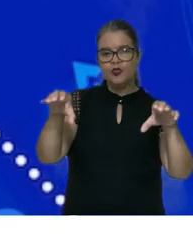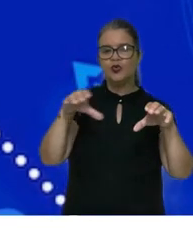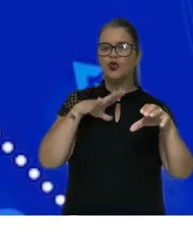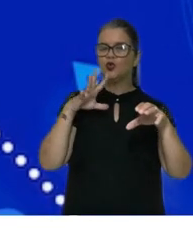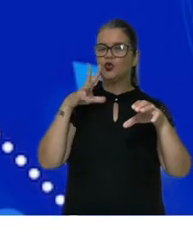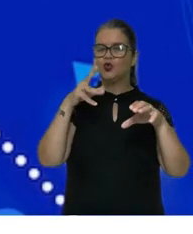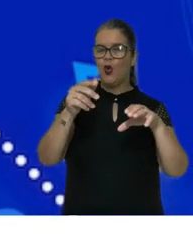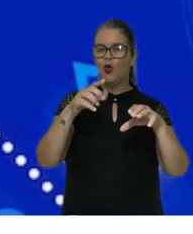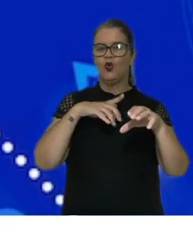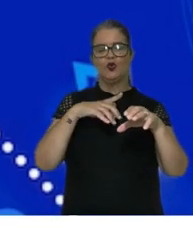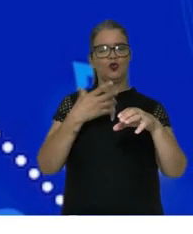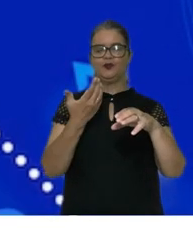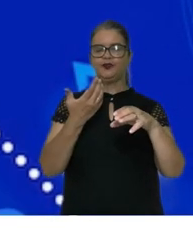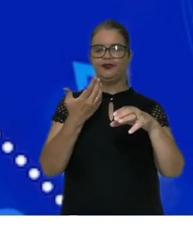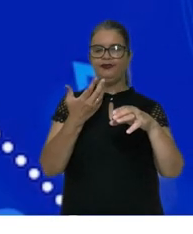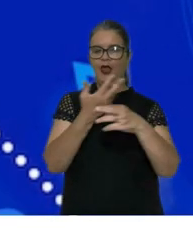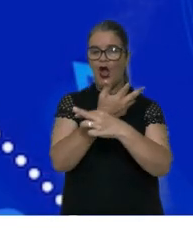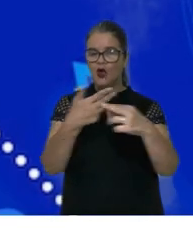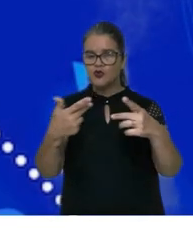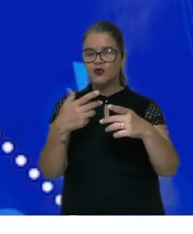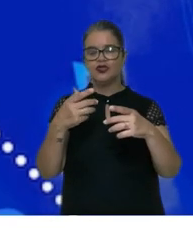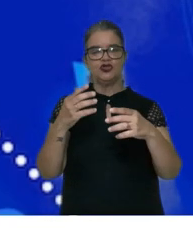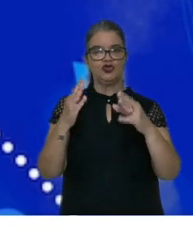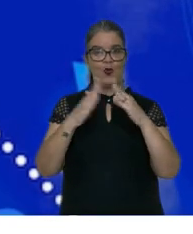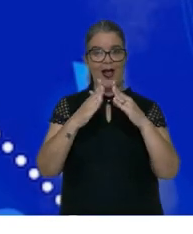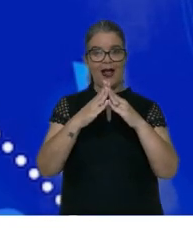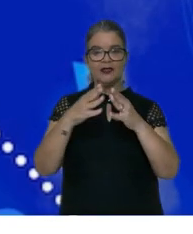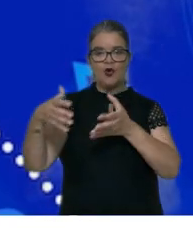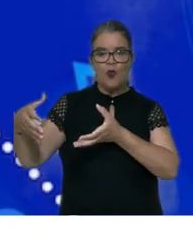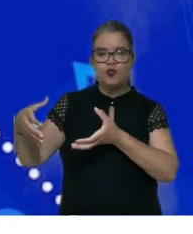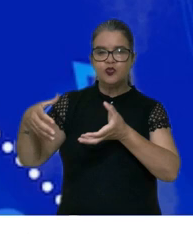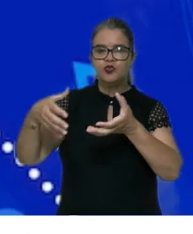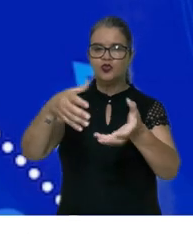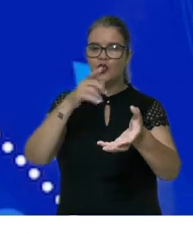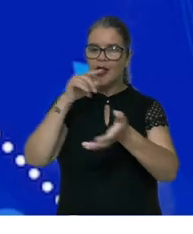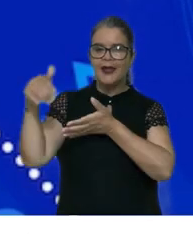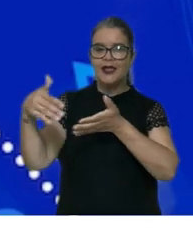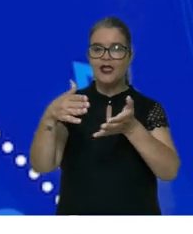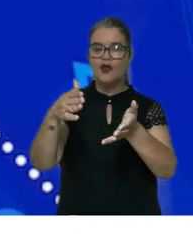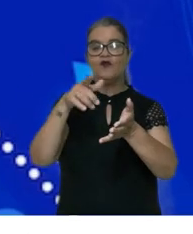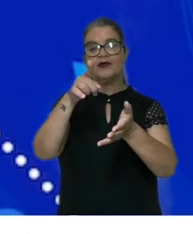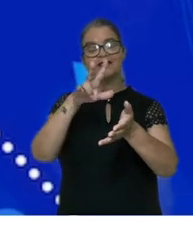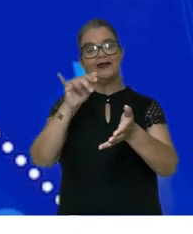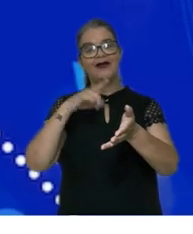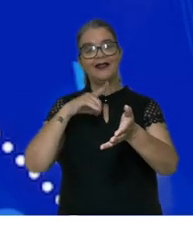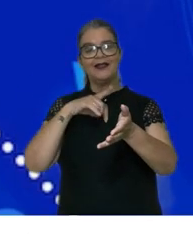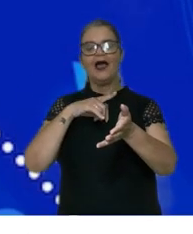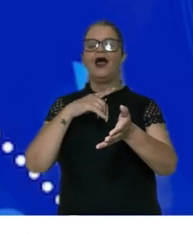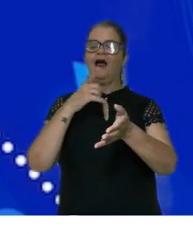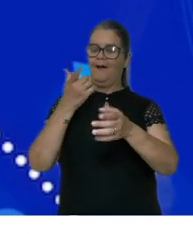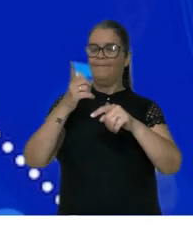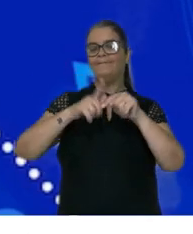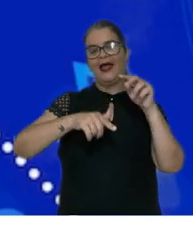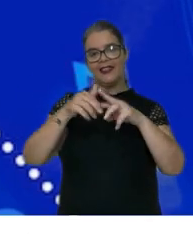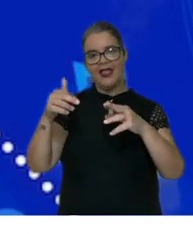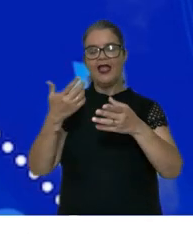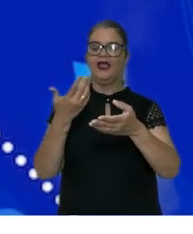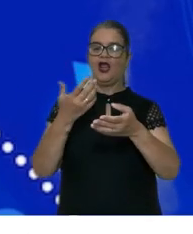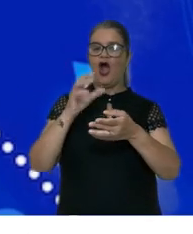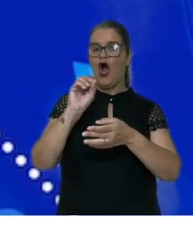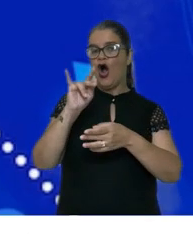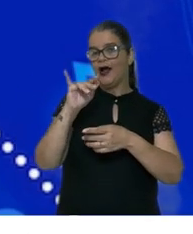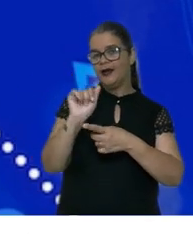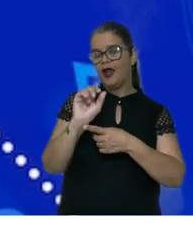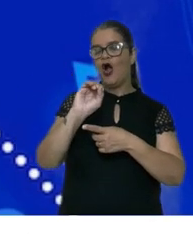uma casa, ele é levado para um rio, você está levando matéria orgânica, geralmente, ou